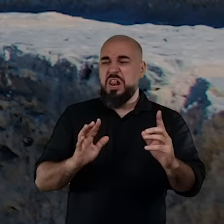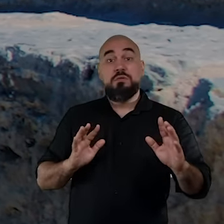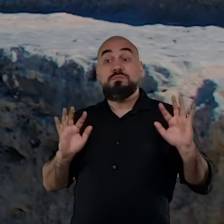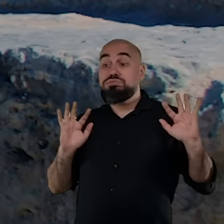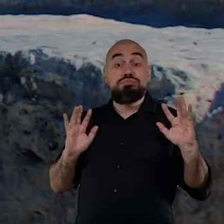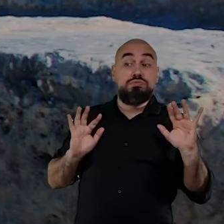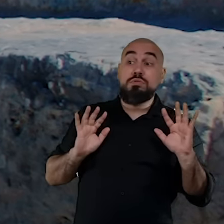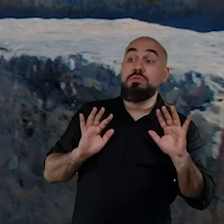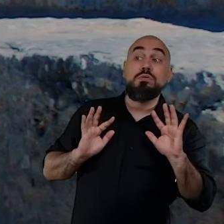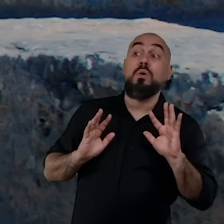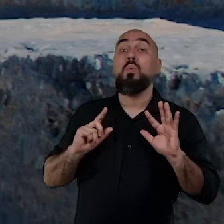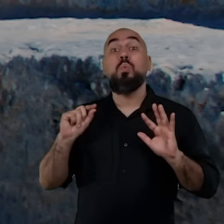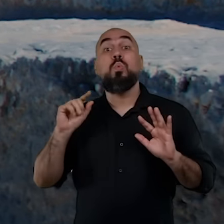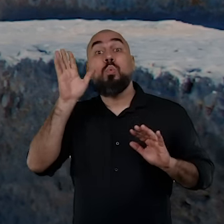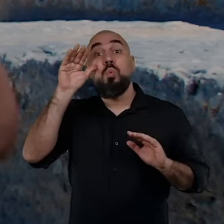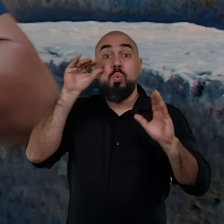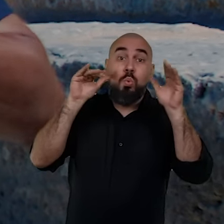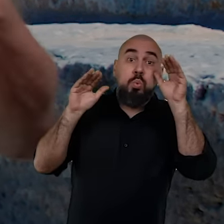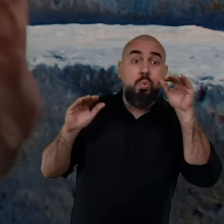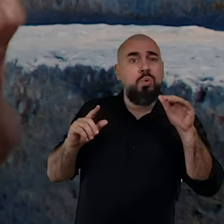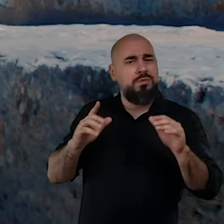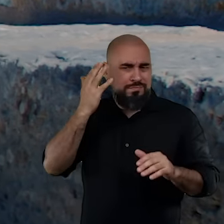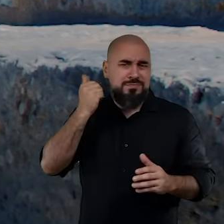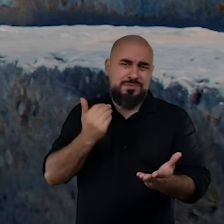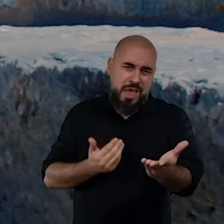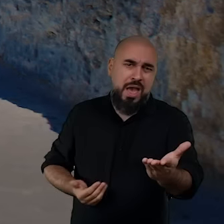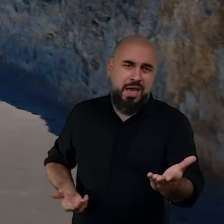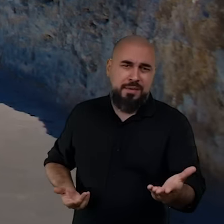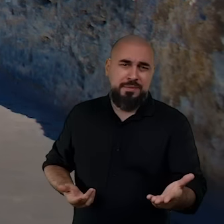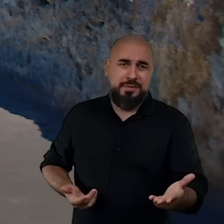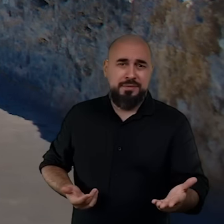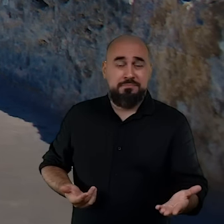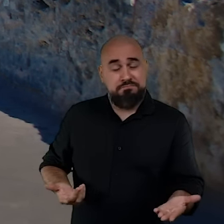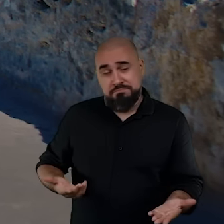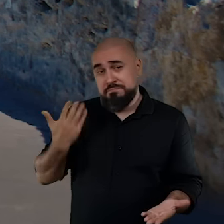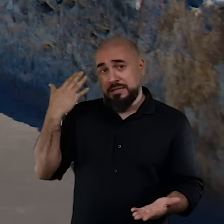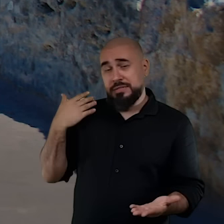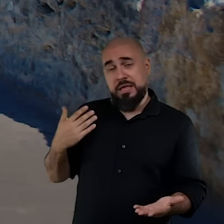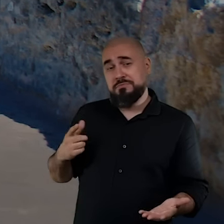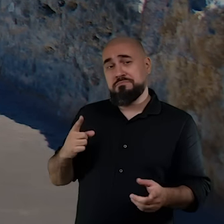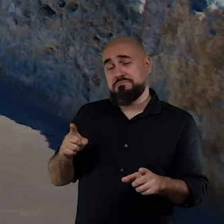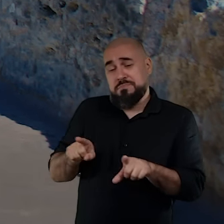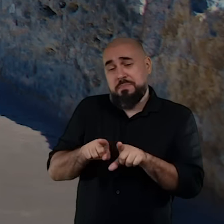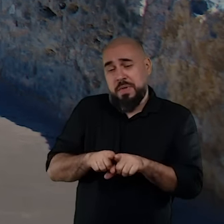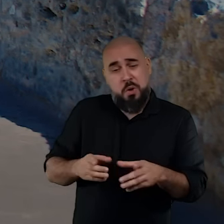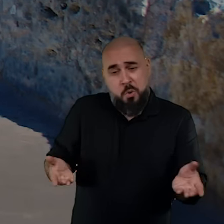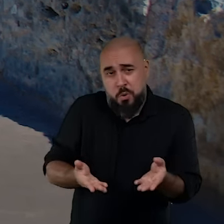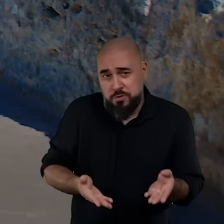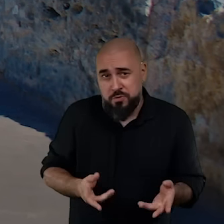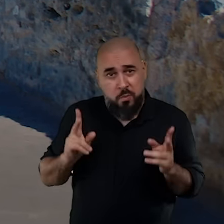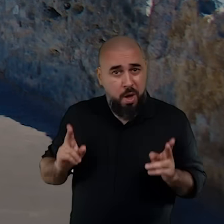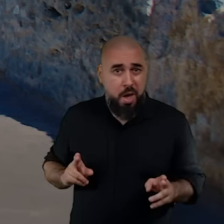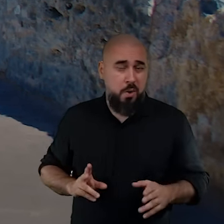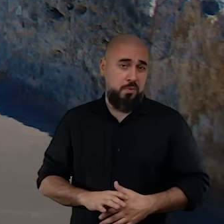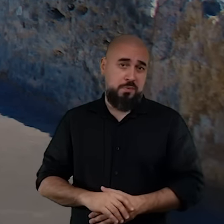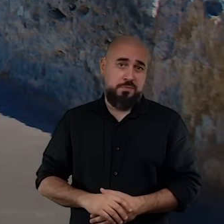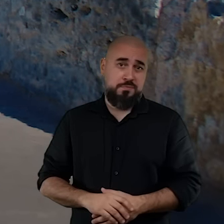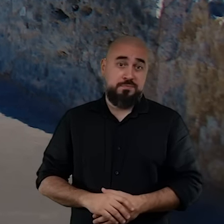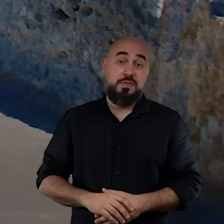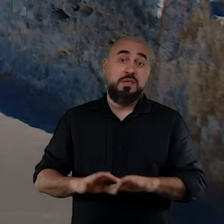palavras de ordem e sendo tomado pelo tumulto. Era assim no passado, também é assim hoje. E no